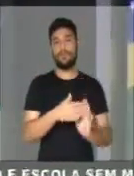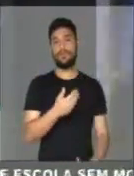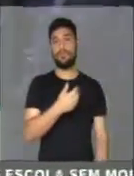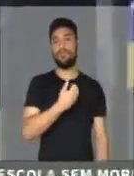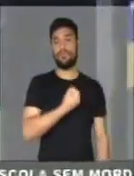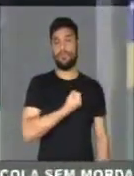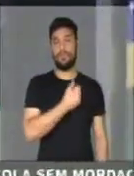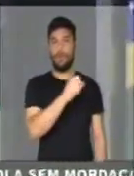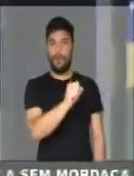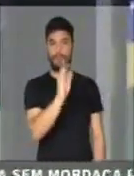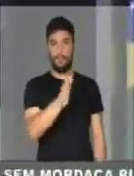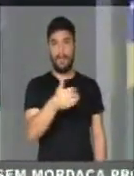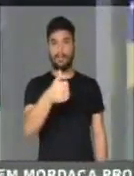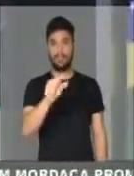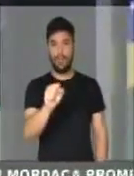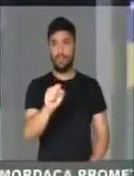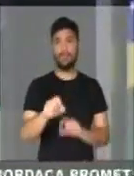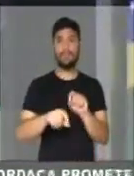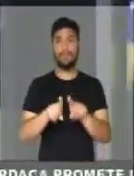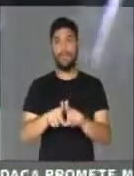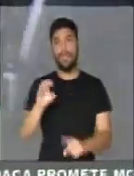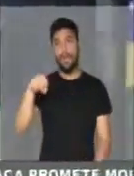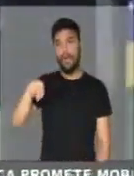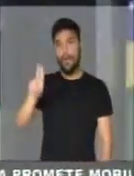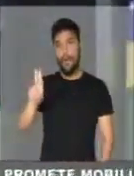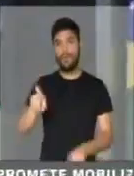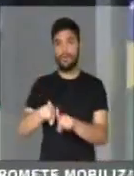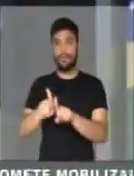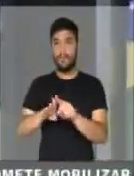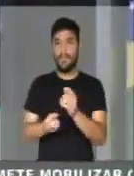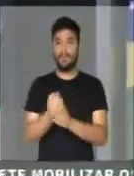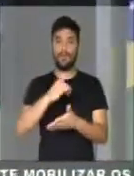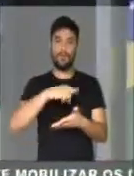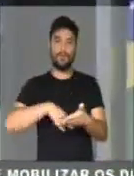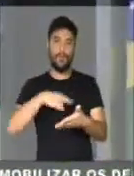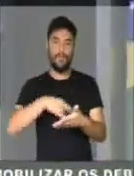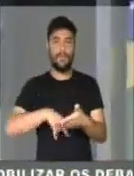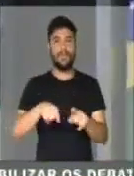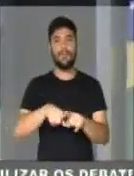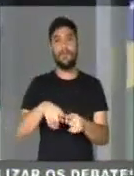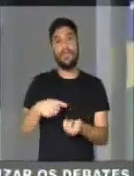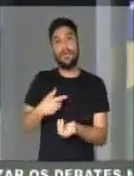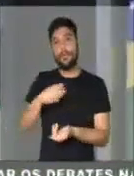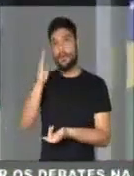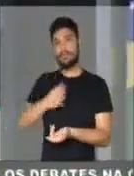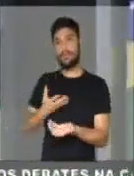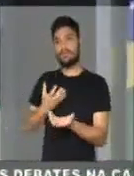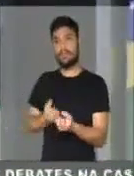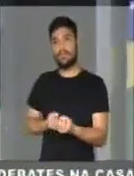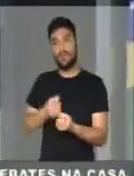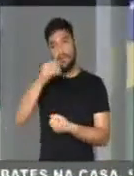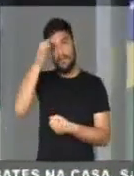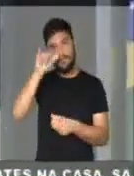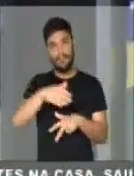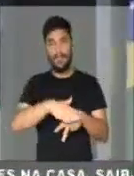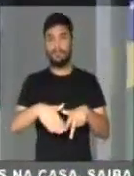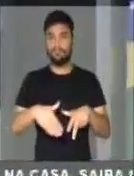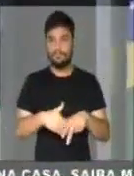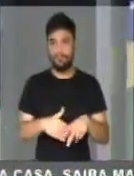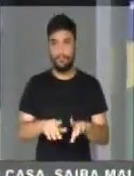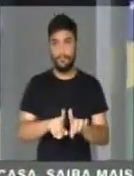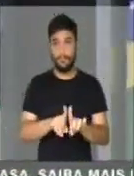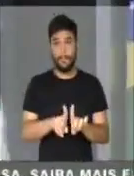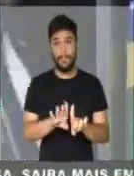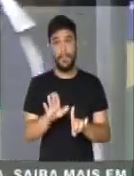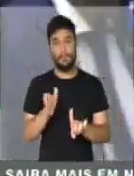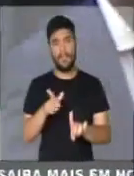número 8 de 2018, como, por exemplo, a Convenção das Nações Unidas contra o Crime Organizado Transnacional. Nesse contexto,